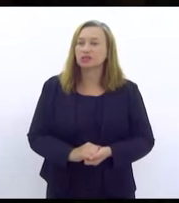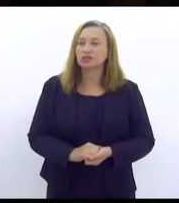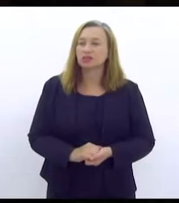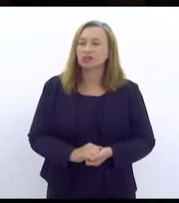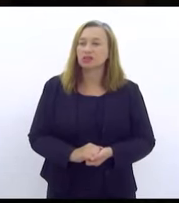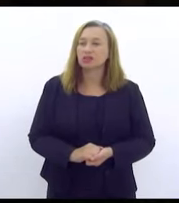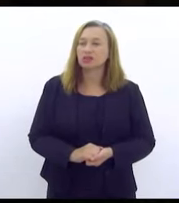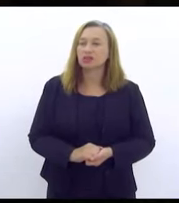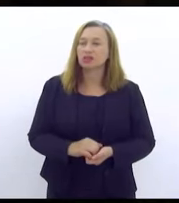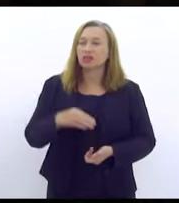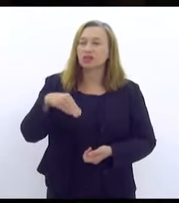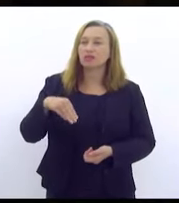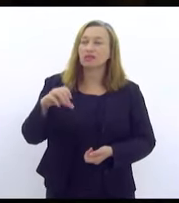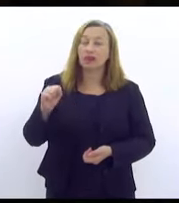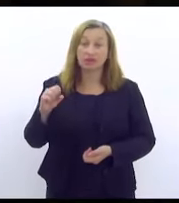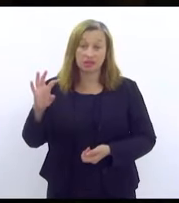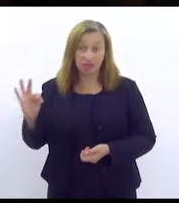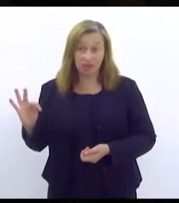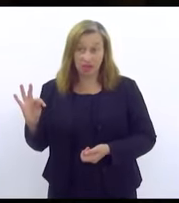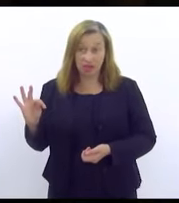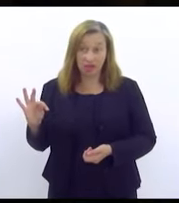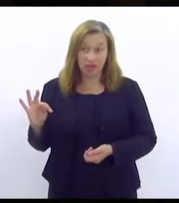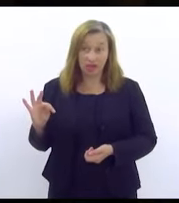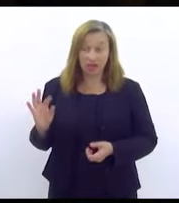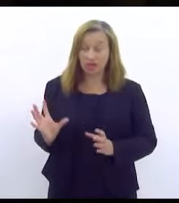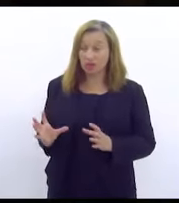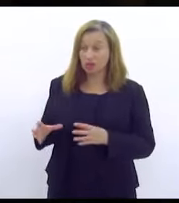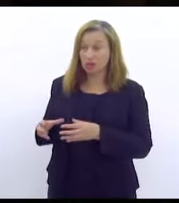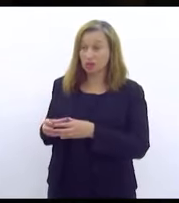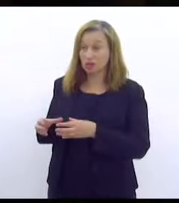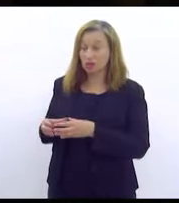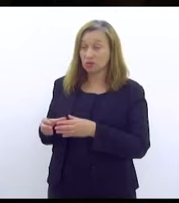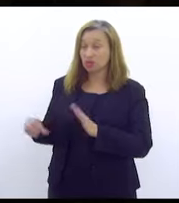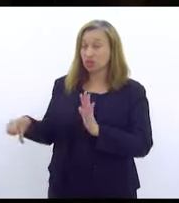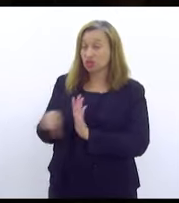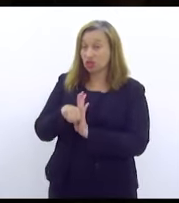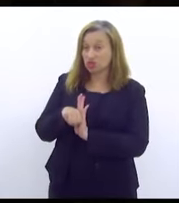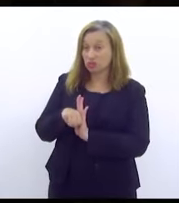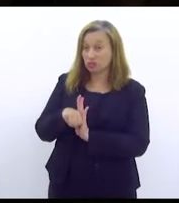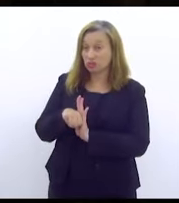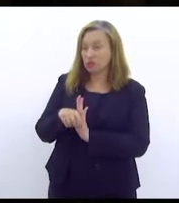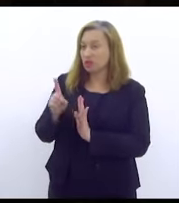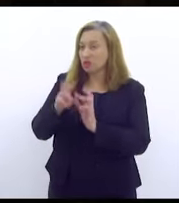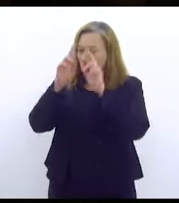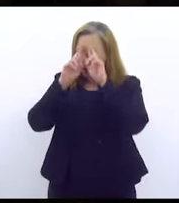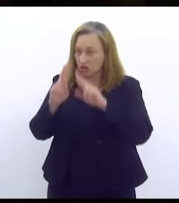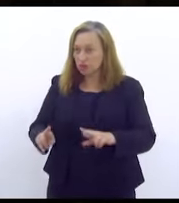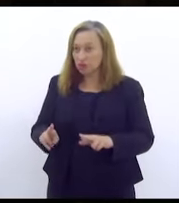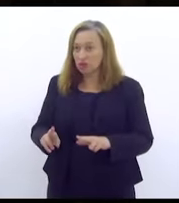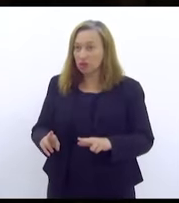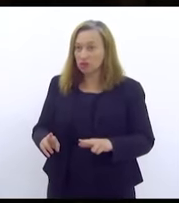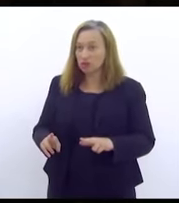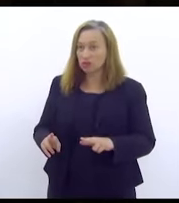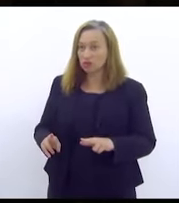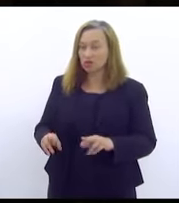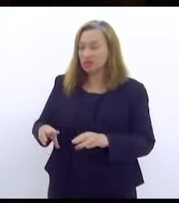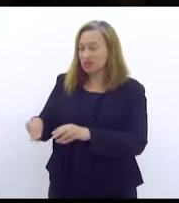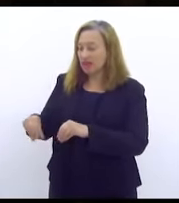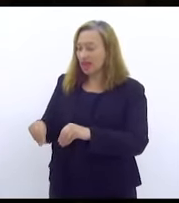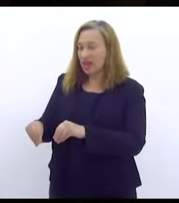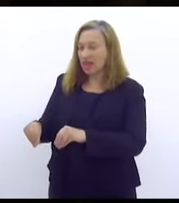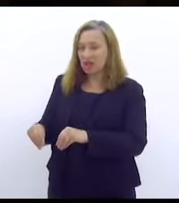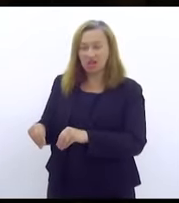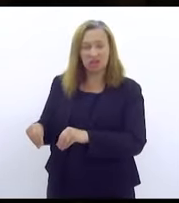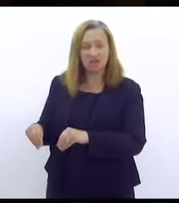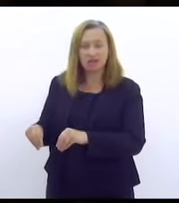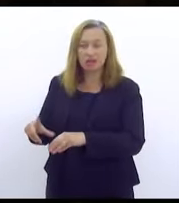burros do MST, essa turma de criminosos que não respeita a propriedade privada, que não